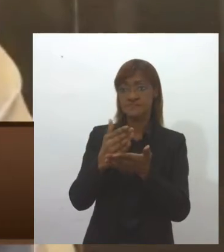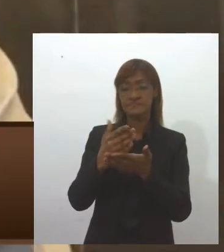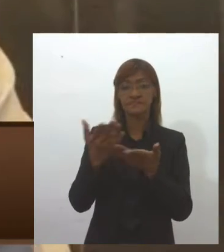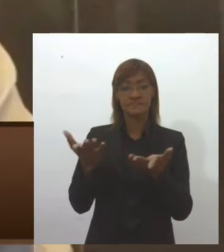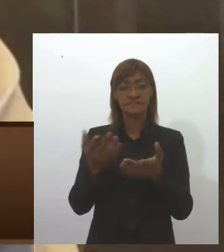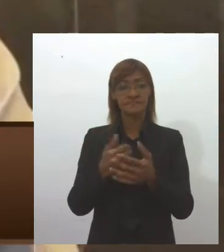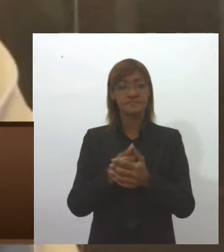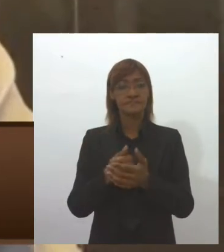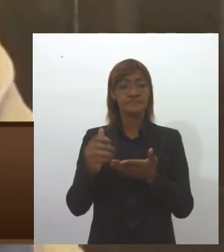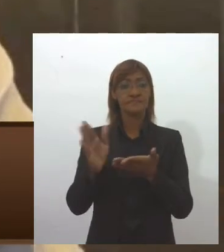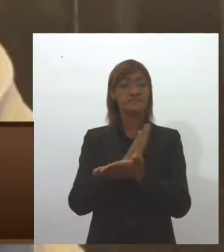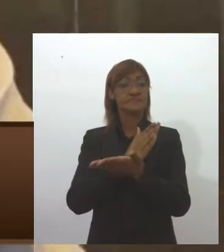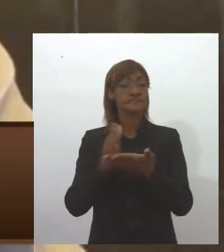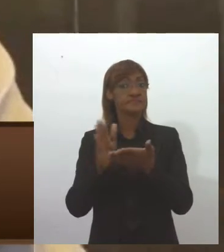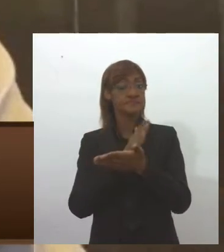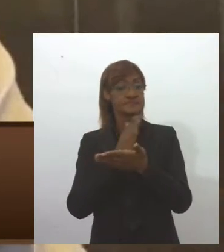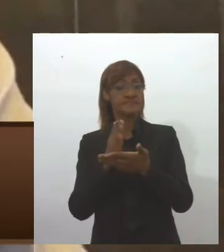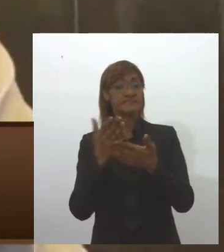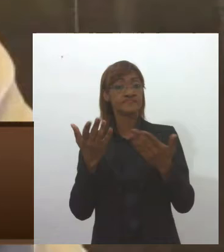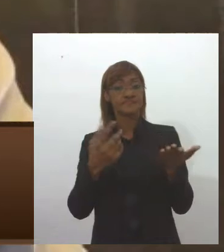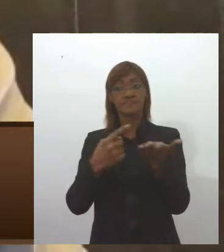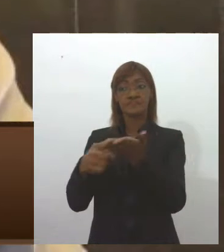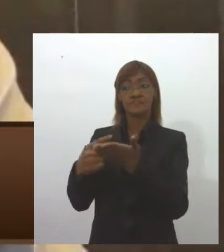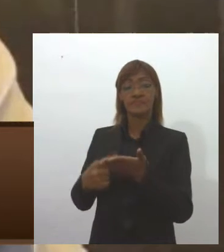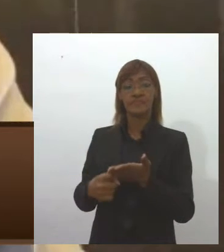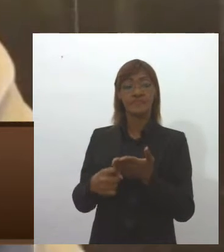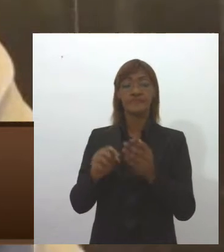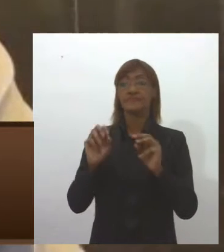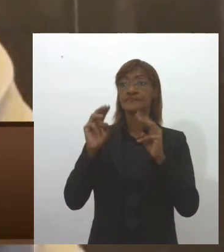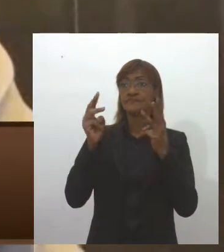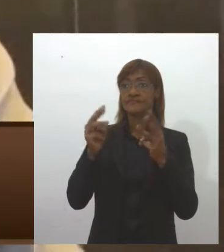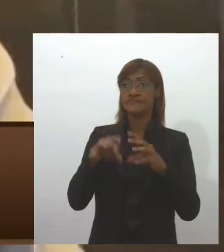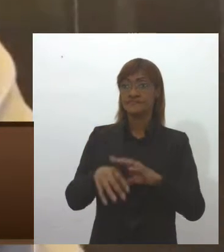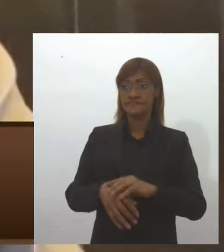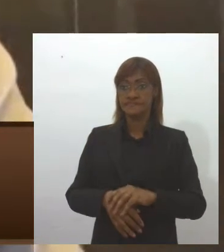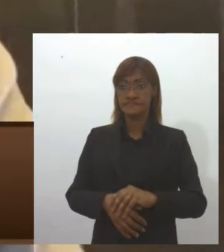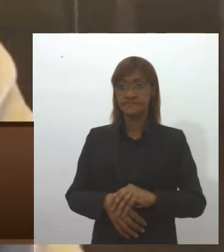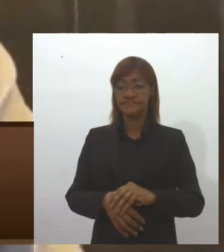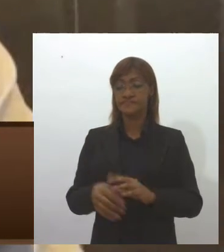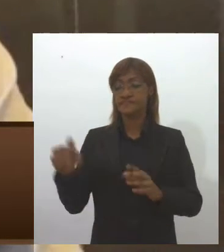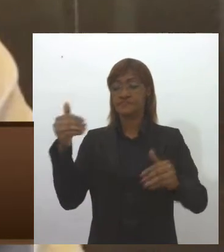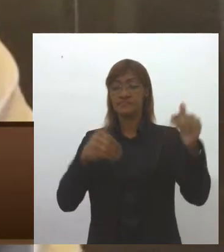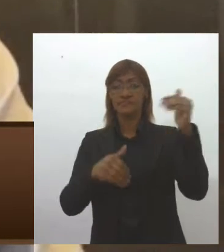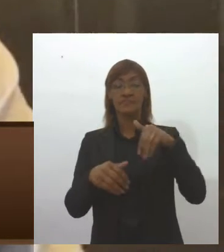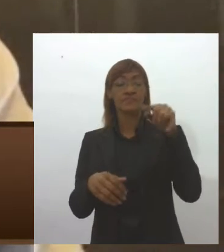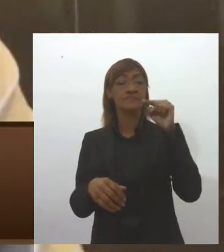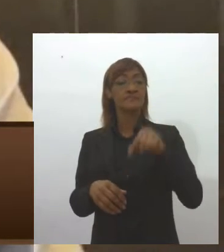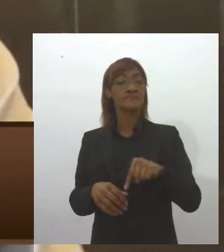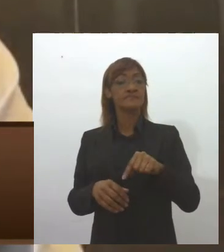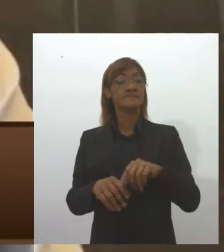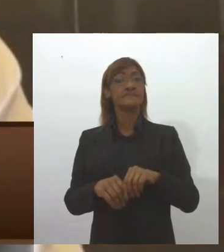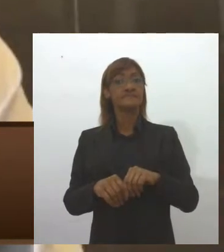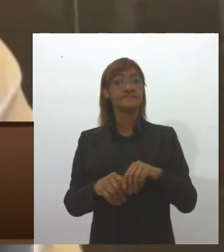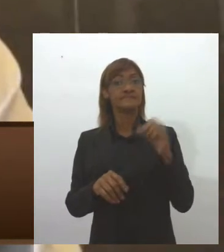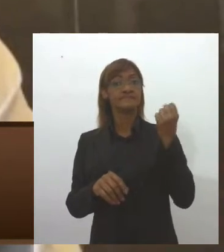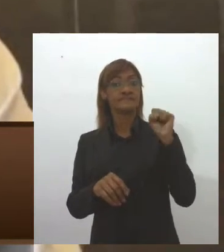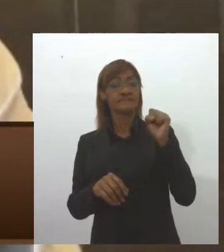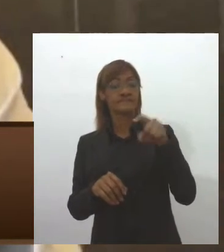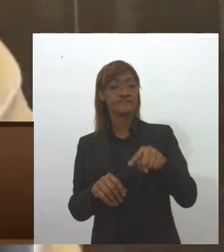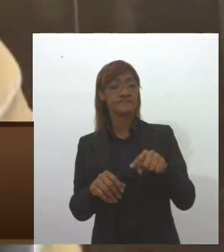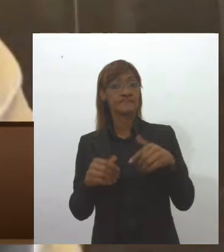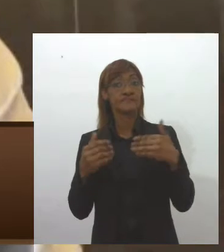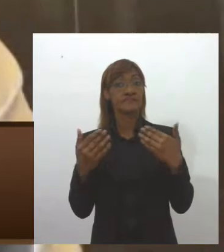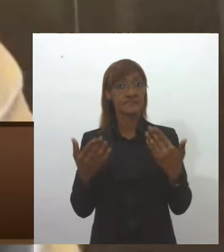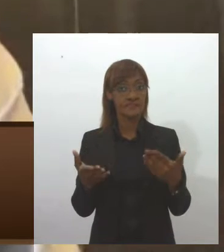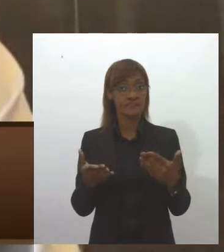já temos algumas negociações e eventos em andamento para trazer esses eventos aqui para Sergipe. Então, eu acho